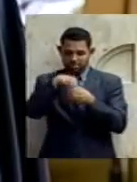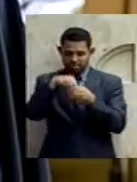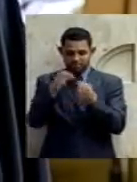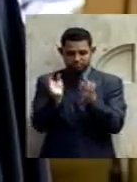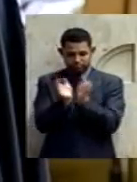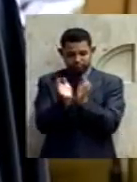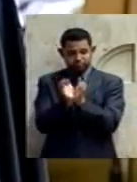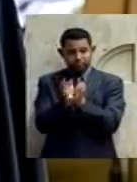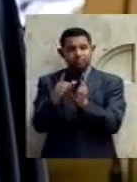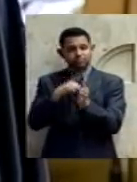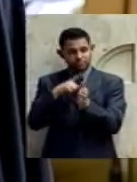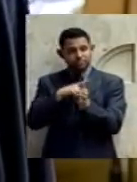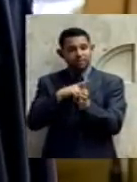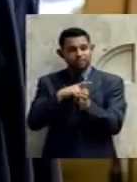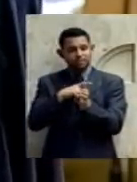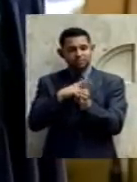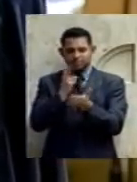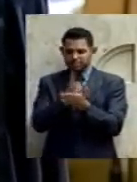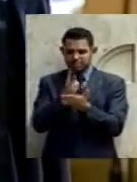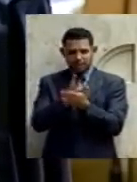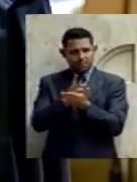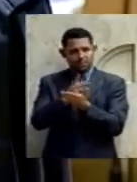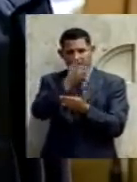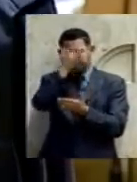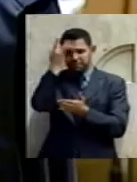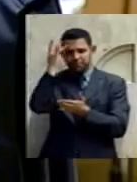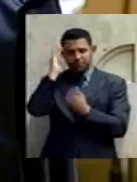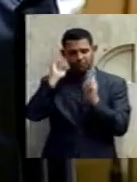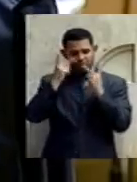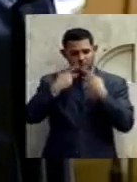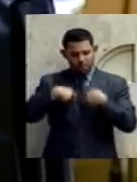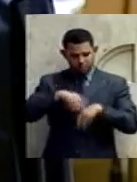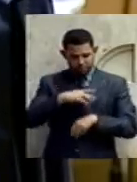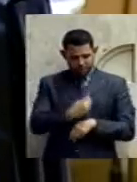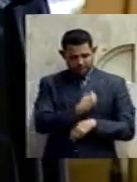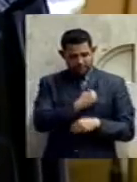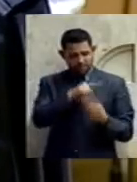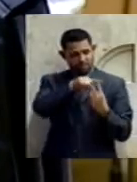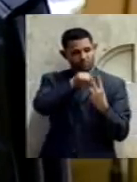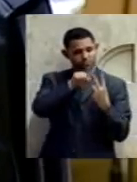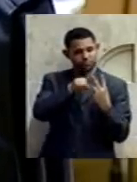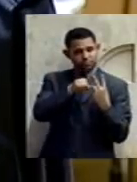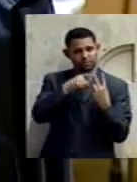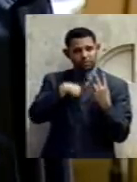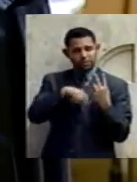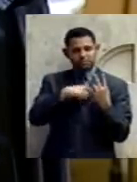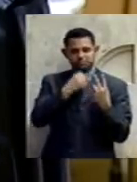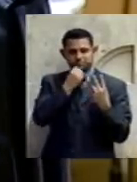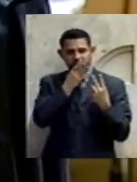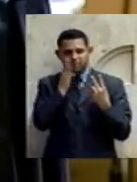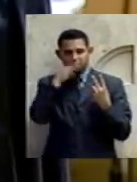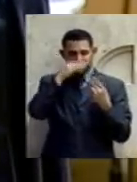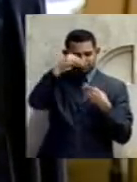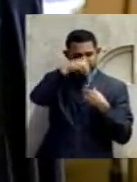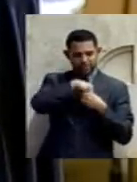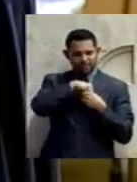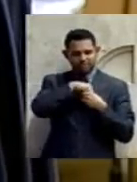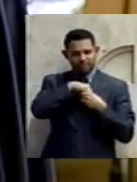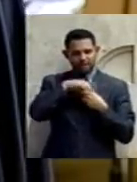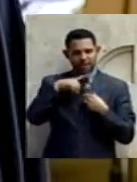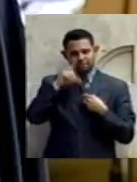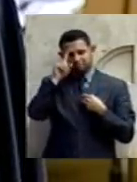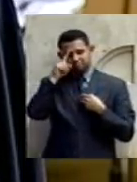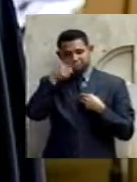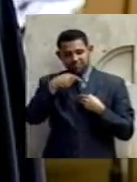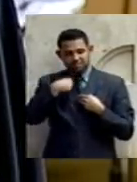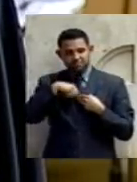instituições se encontram seres humanos, cuja essência reúne, a um só tempo, as virtudes e contradições